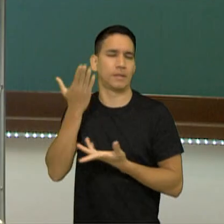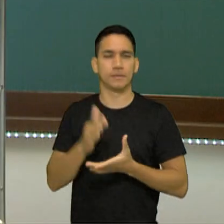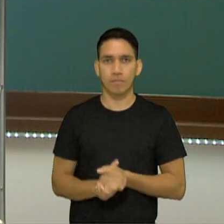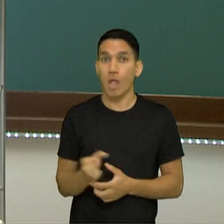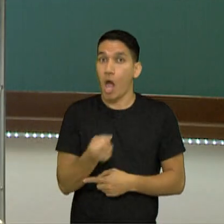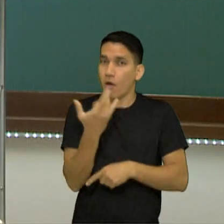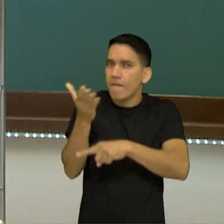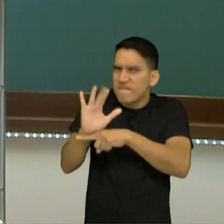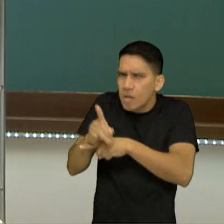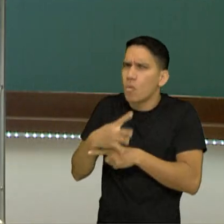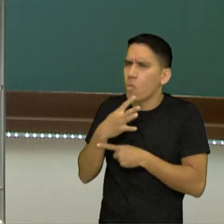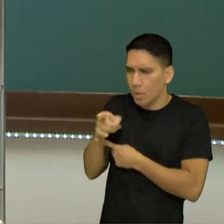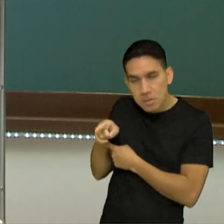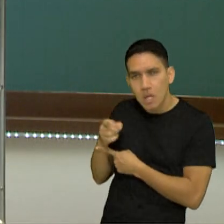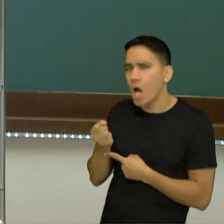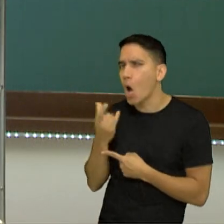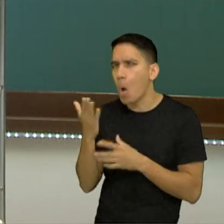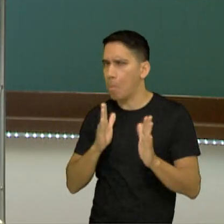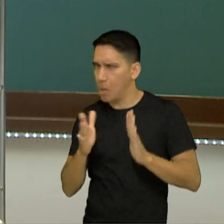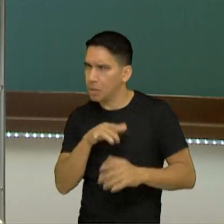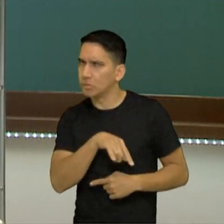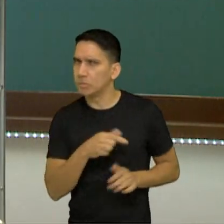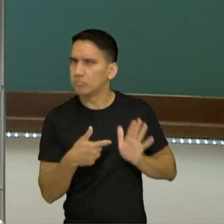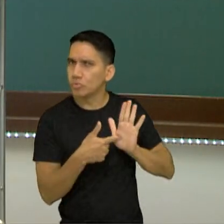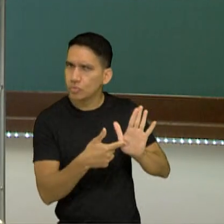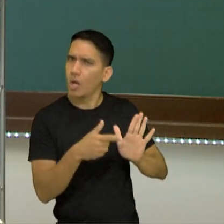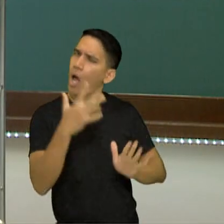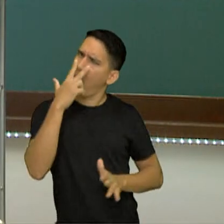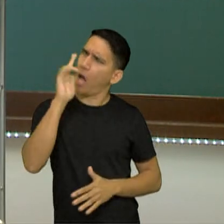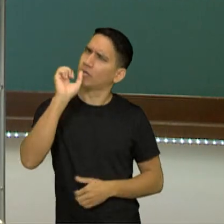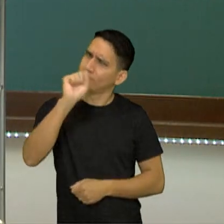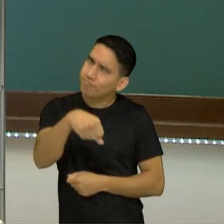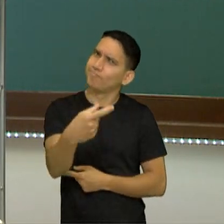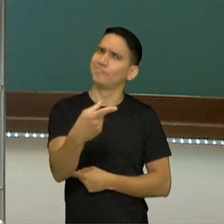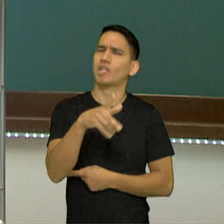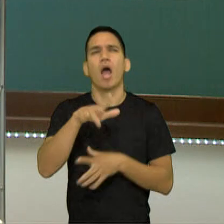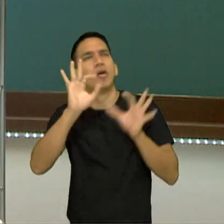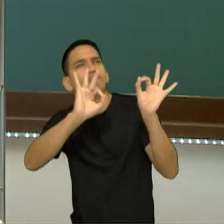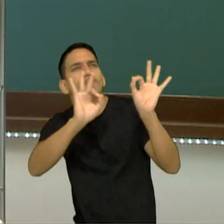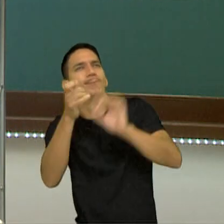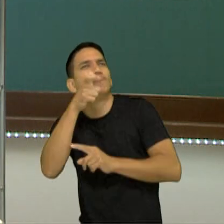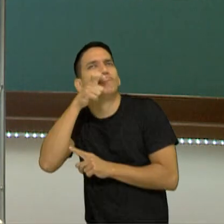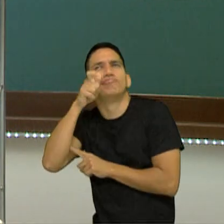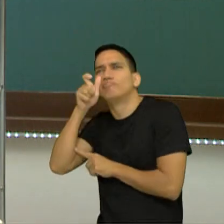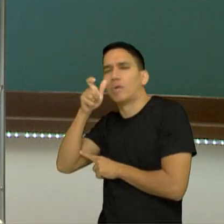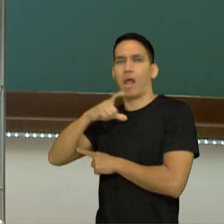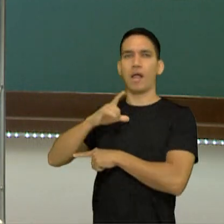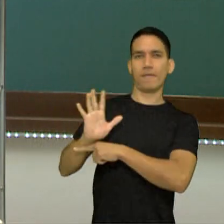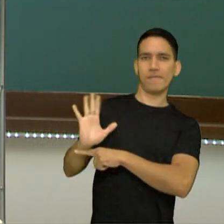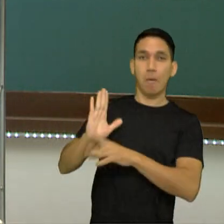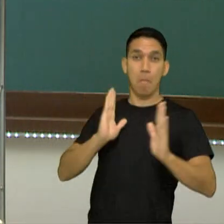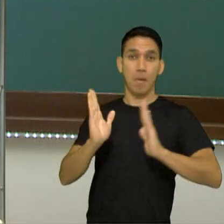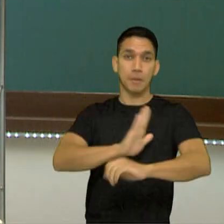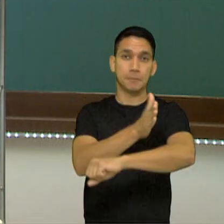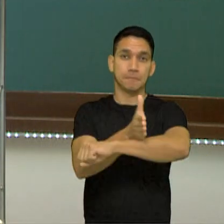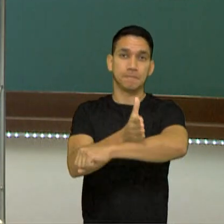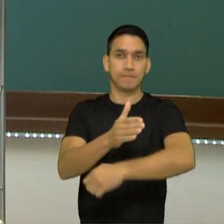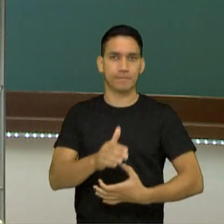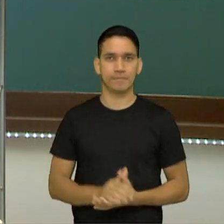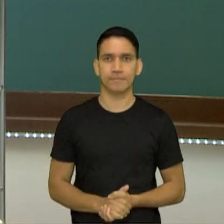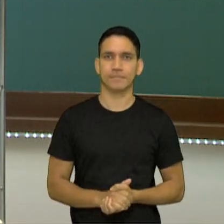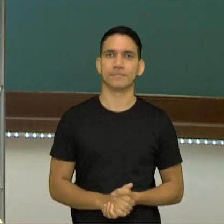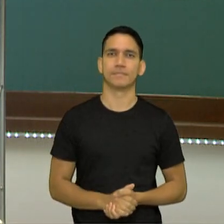que retrata esse período da história? Provavelmente sim, né, pessoal? Vocês já viram algum filme que retrate esse período da história.